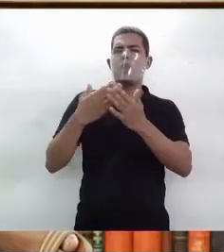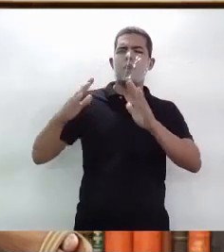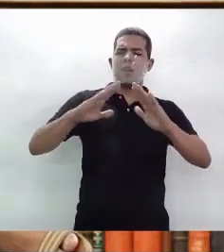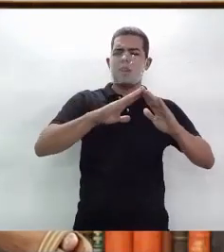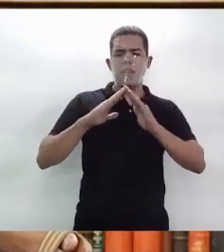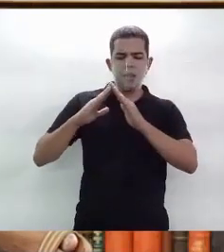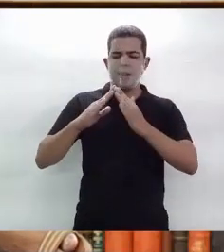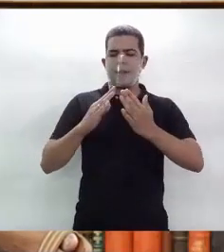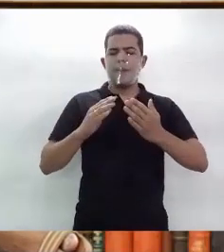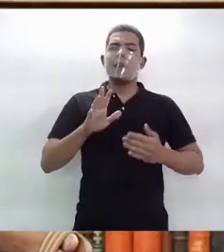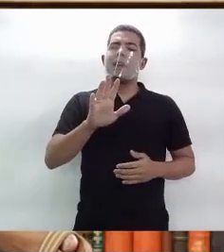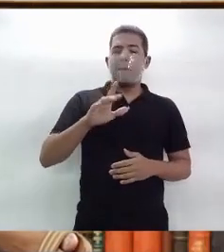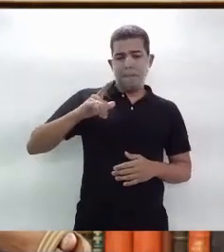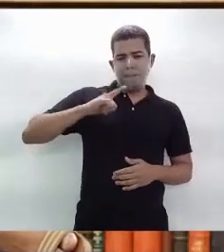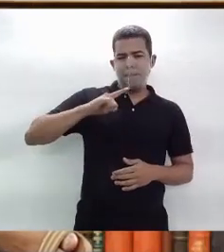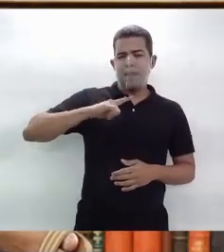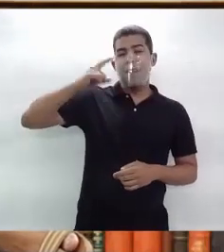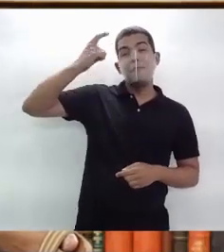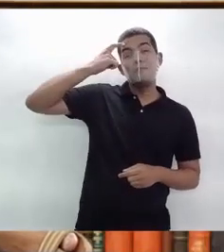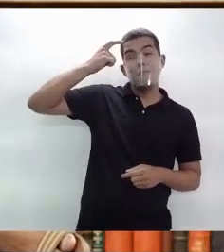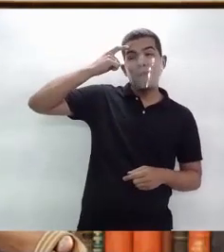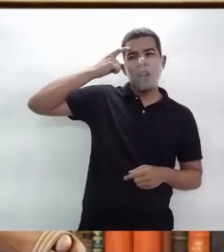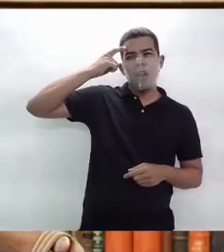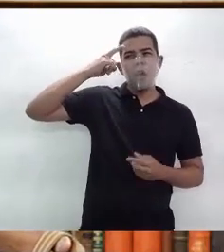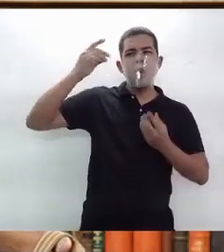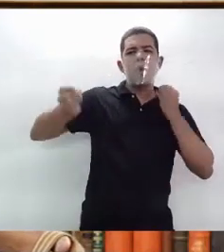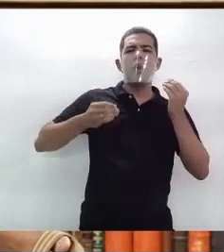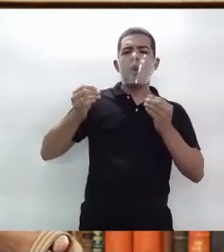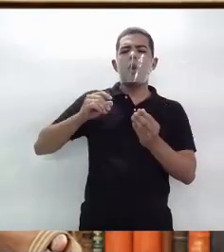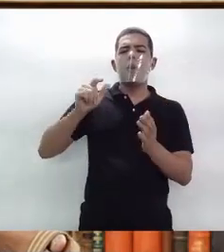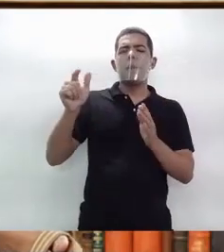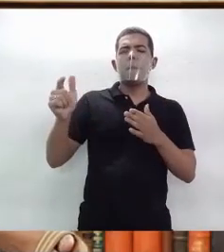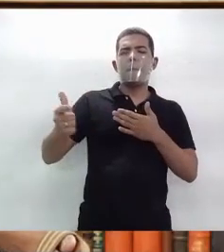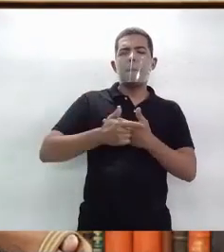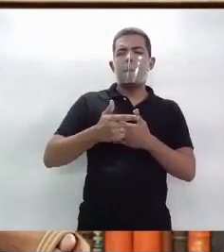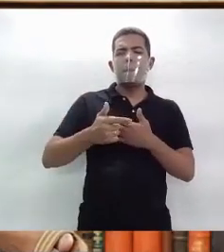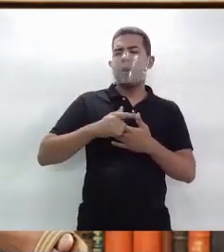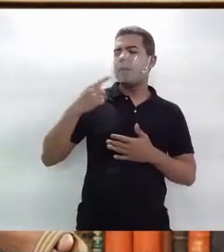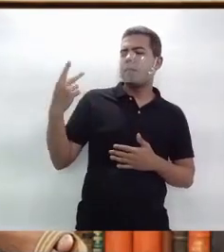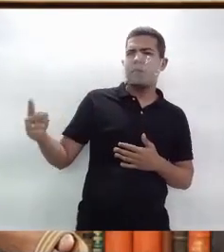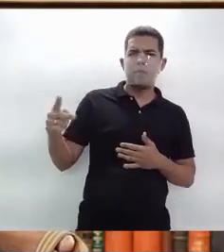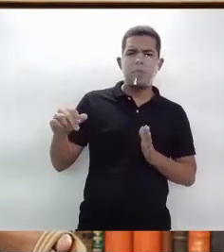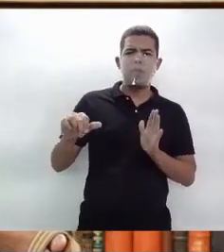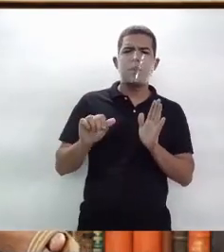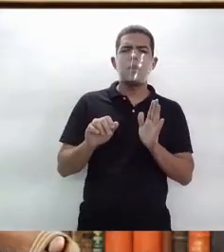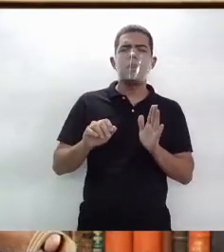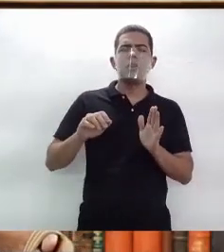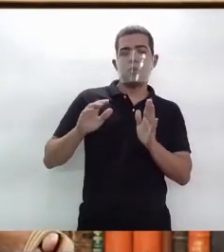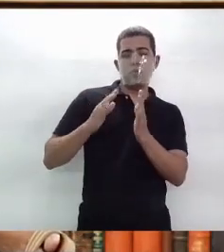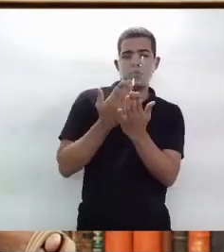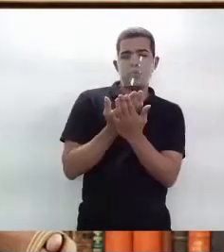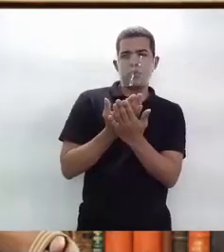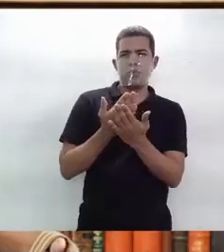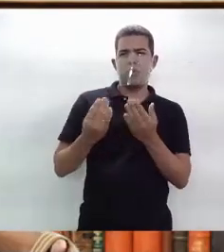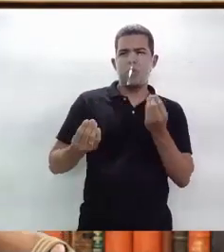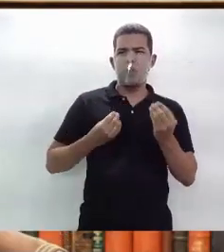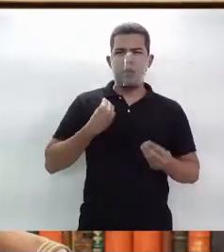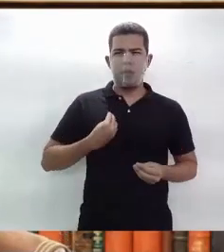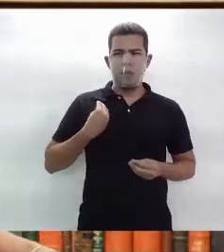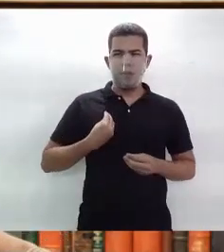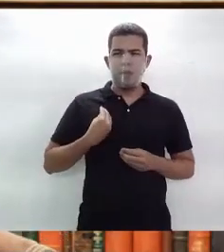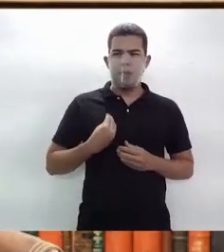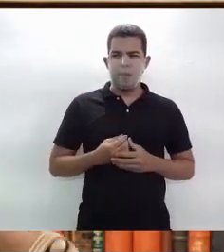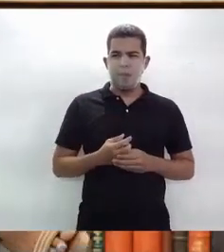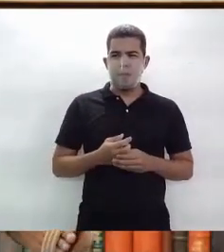comunidades. Mas que sempre se repensem qual é o papel maior, que é o papel do nosso estudante. É aquele que tem que vivenciar isso. Professora,